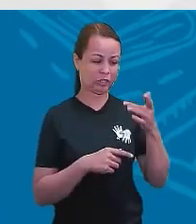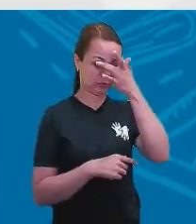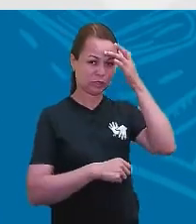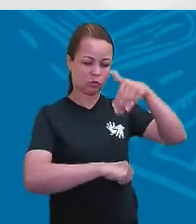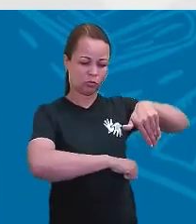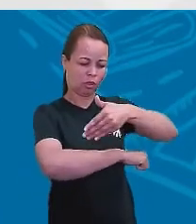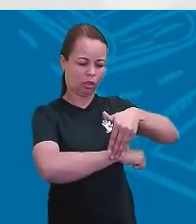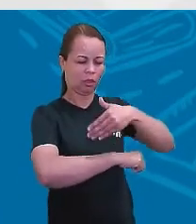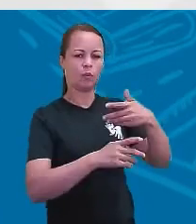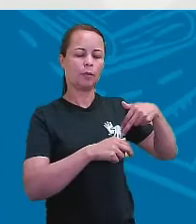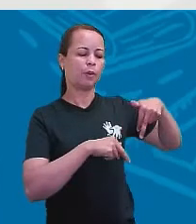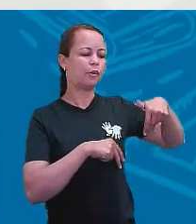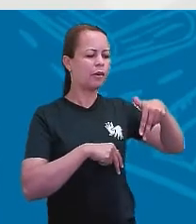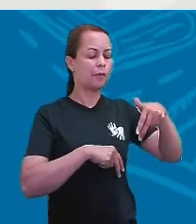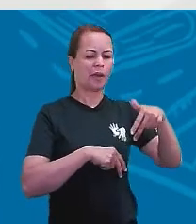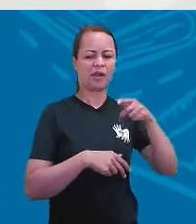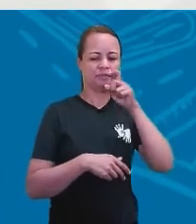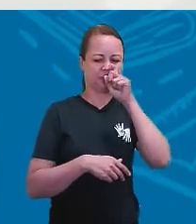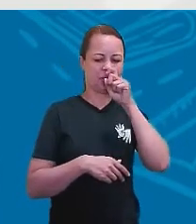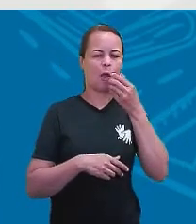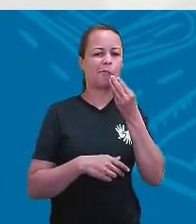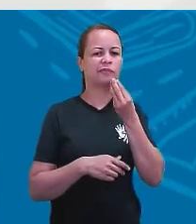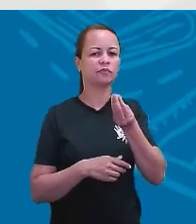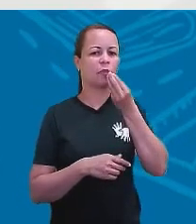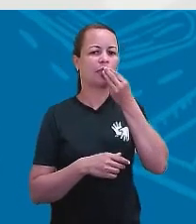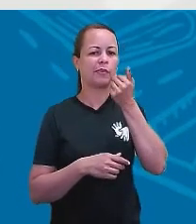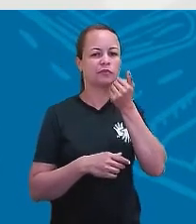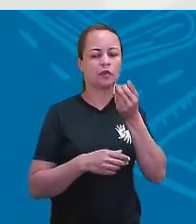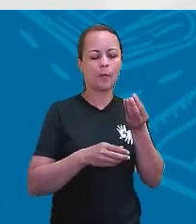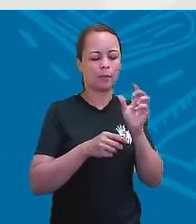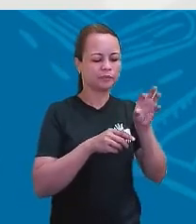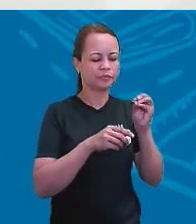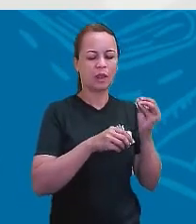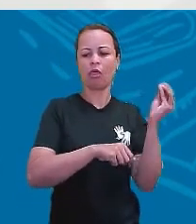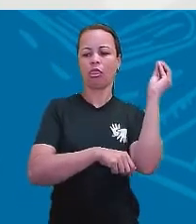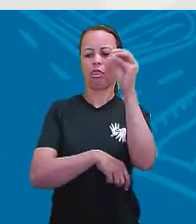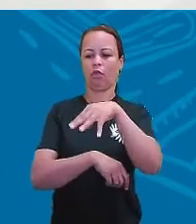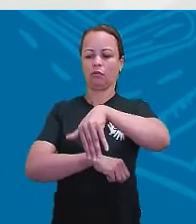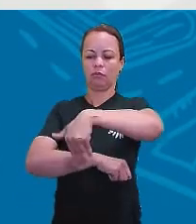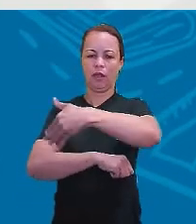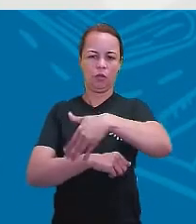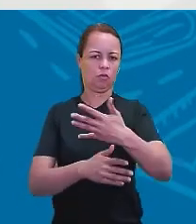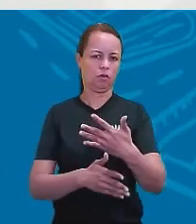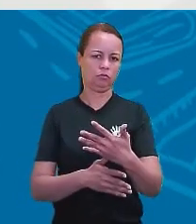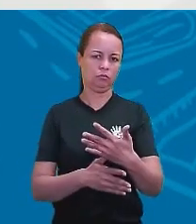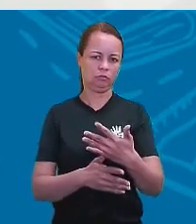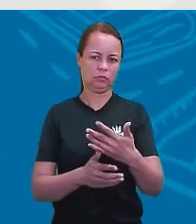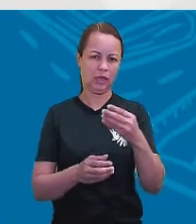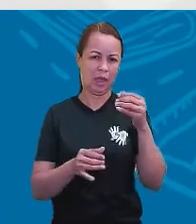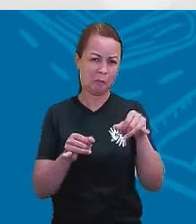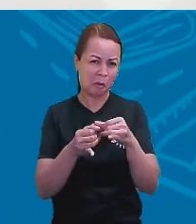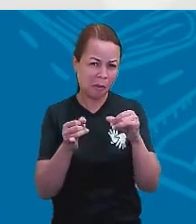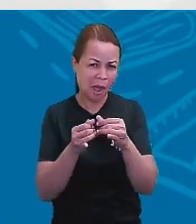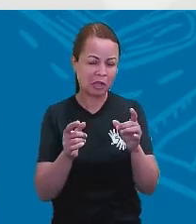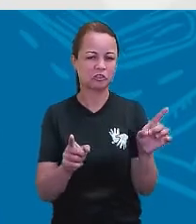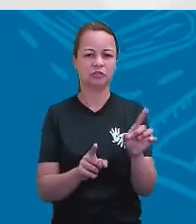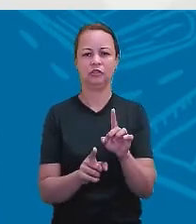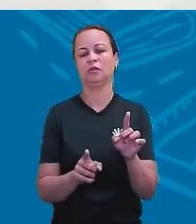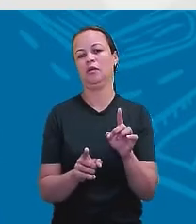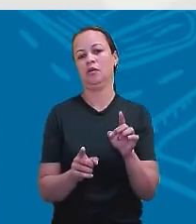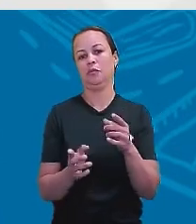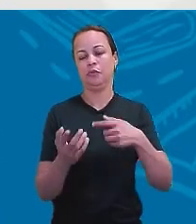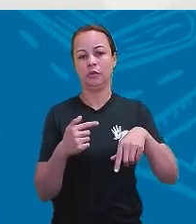jogando ali aquele papelzinho no chão. Porque parece bobagem, parece besteira, mas aquele papelzinho dali que você deixa de jogar no chão, que